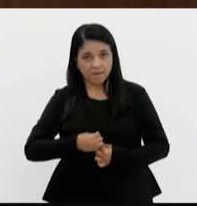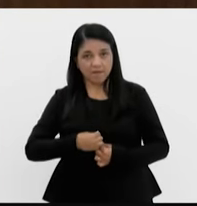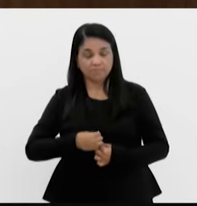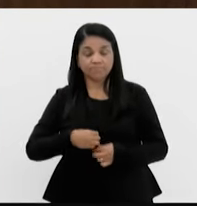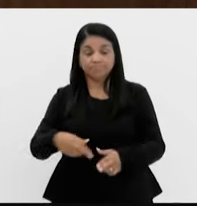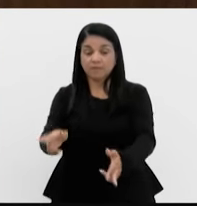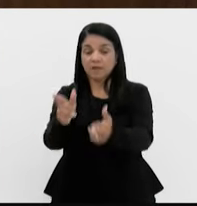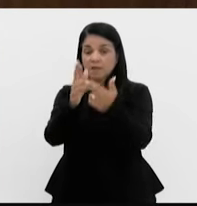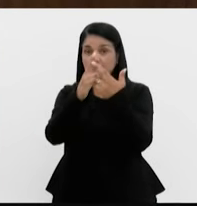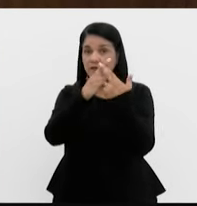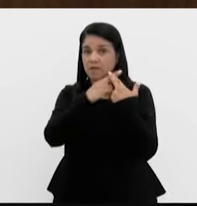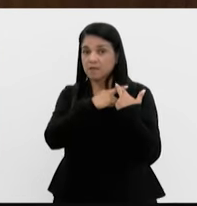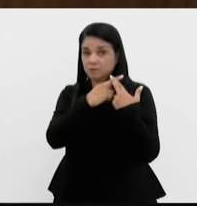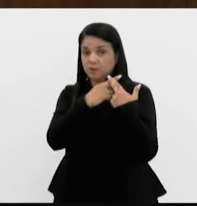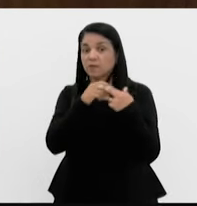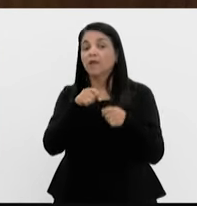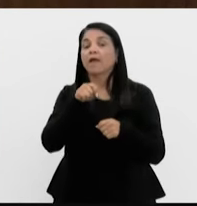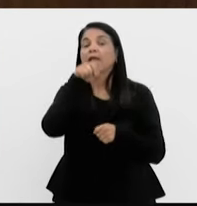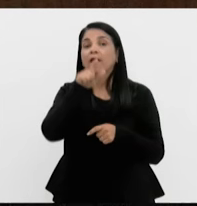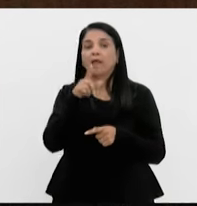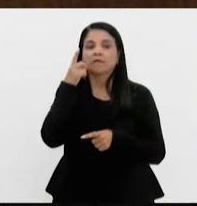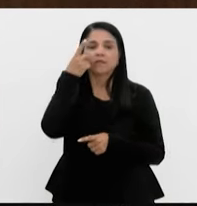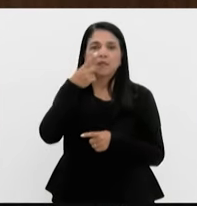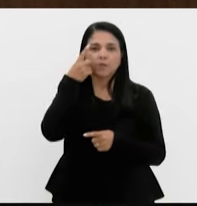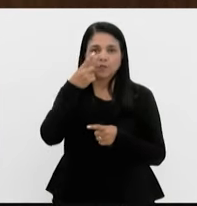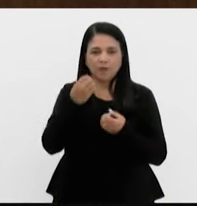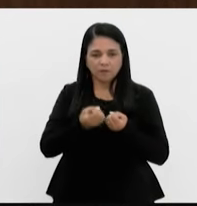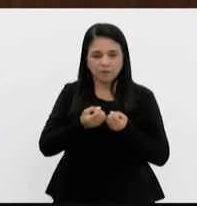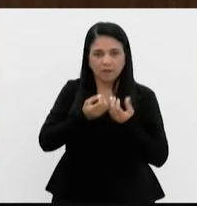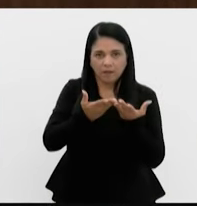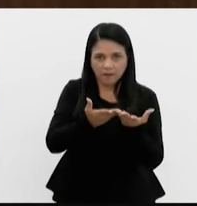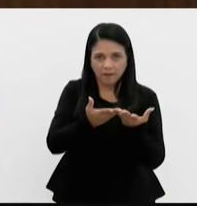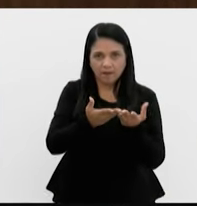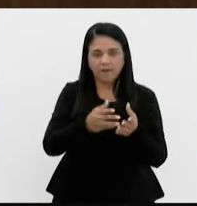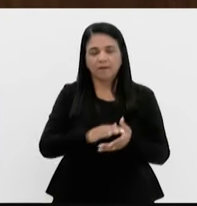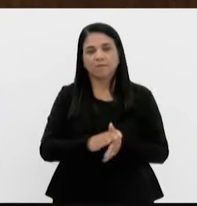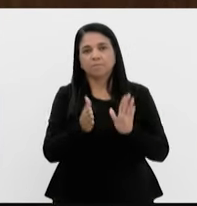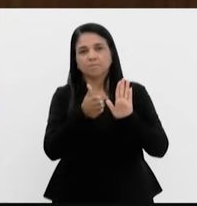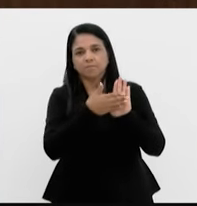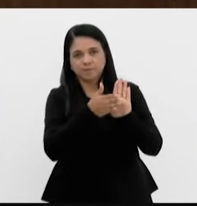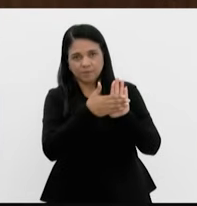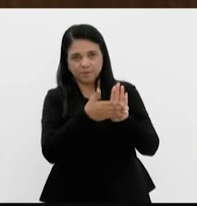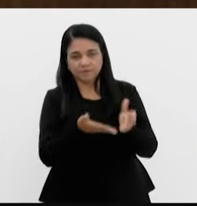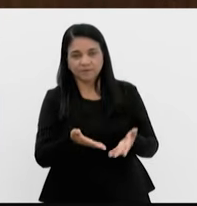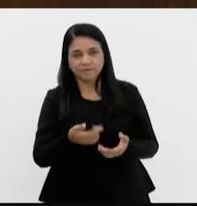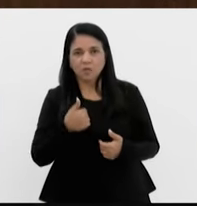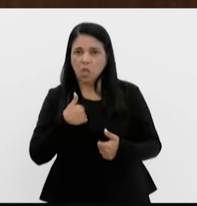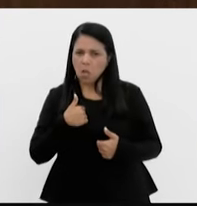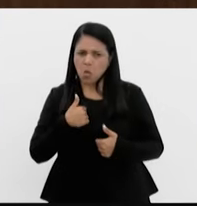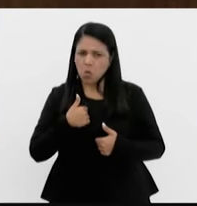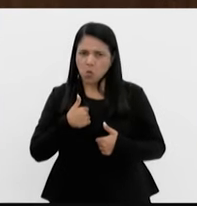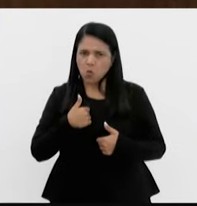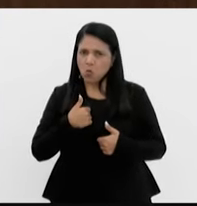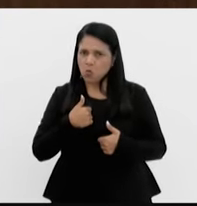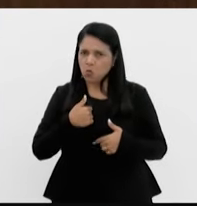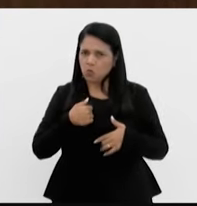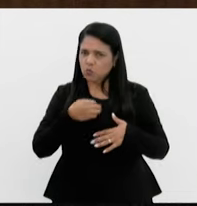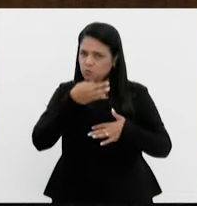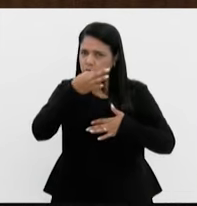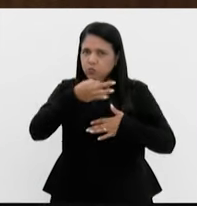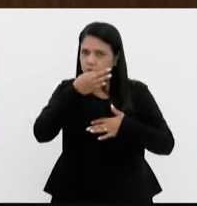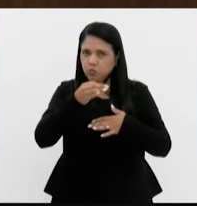responsabilidade a quem propõe parabéns e não não que eu esteja criando qualquer objeção